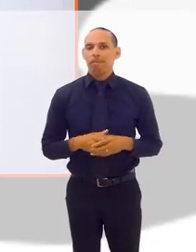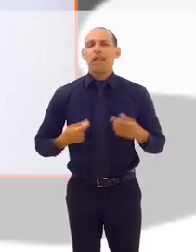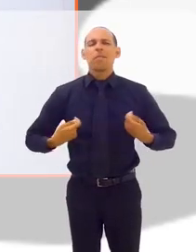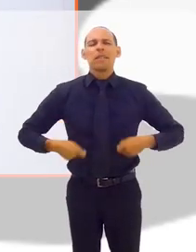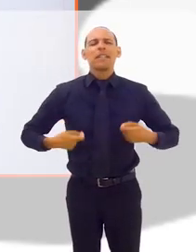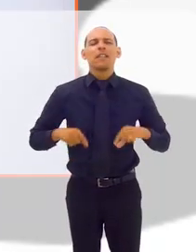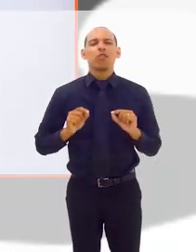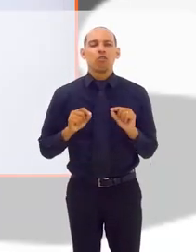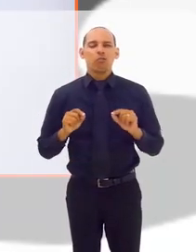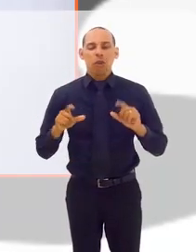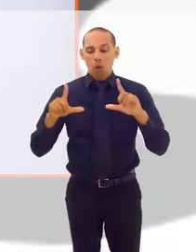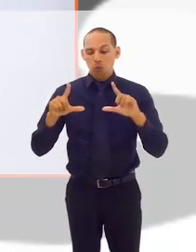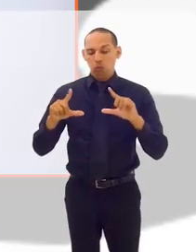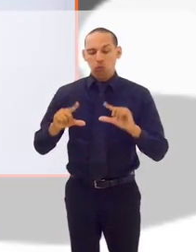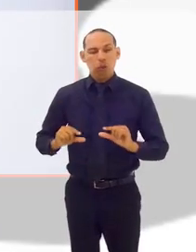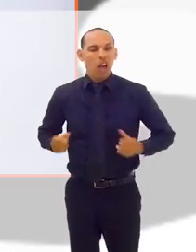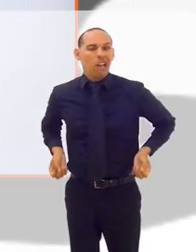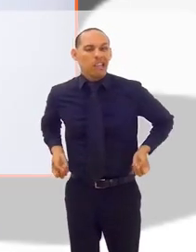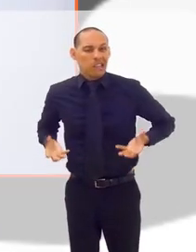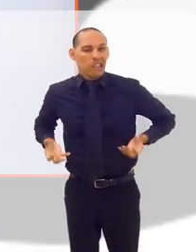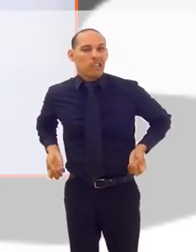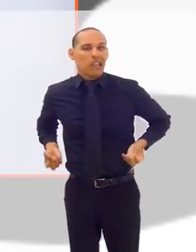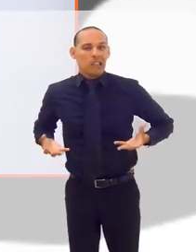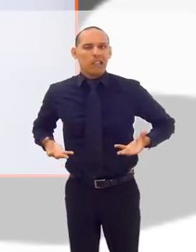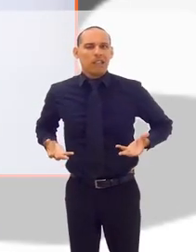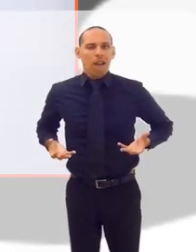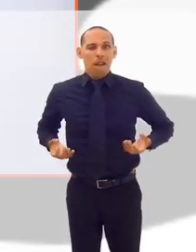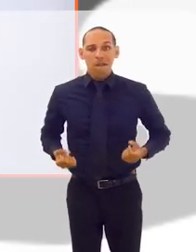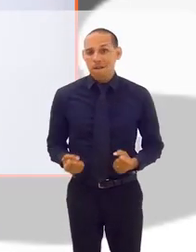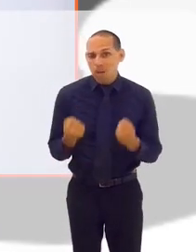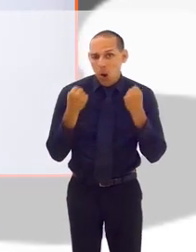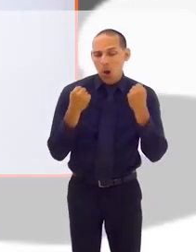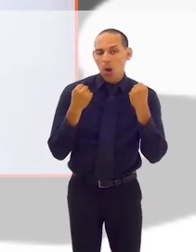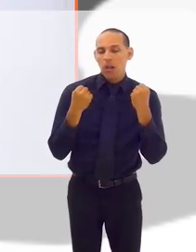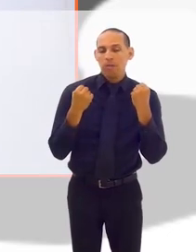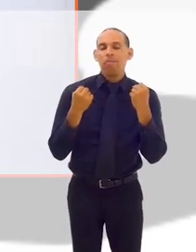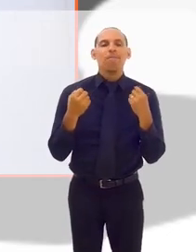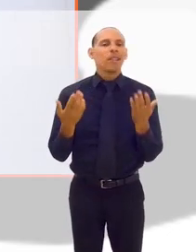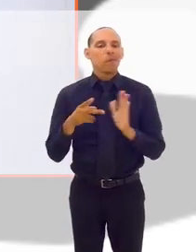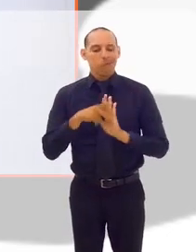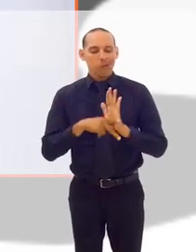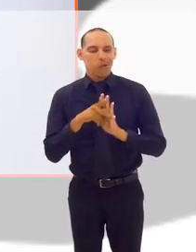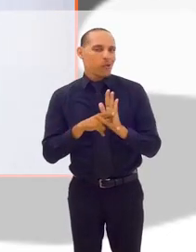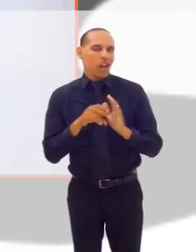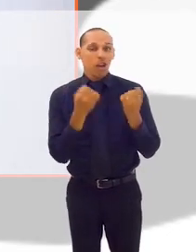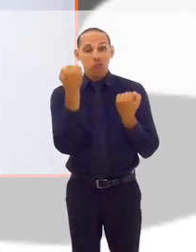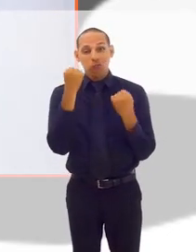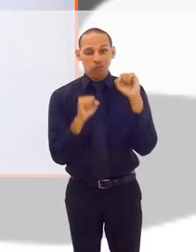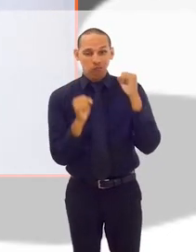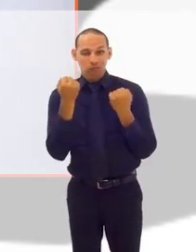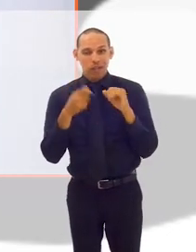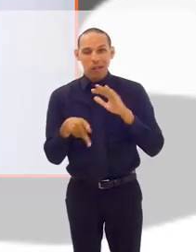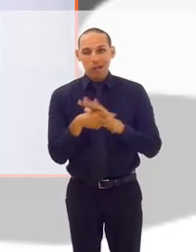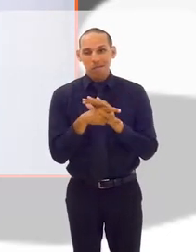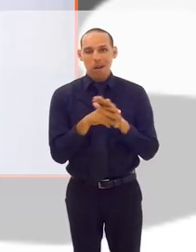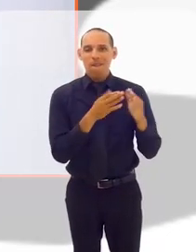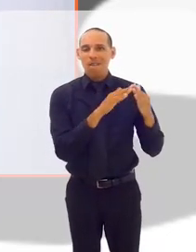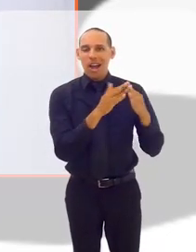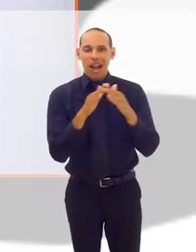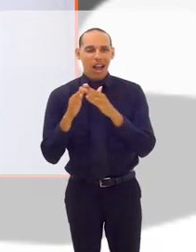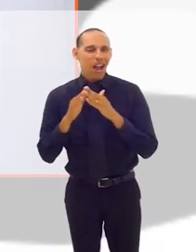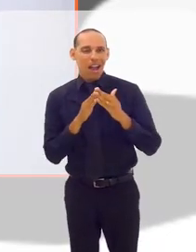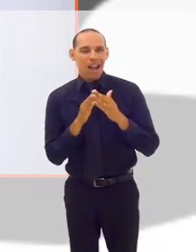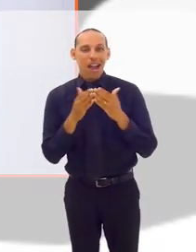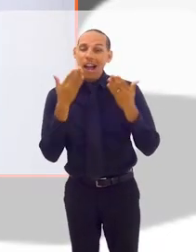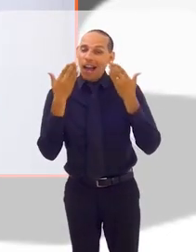ter que ter a redução de custos de uma forma bem agressiva, o projeto Indústria para a Favela atende essa expectativa,